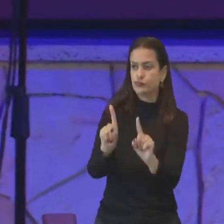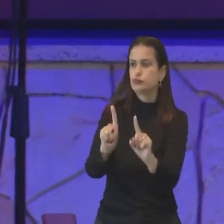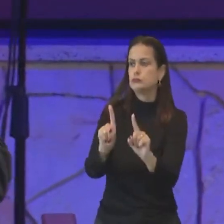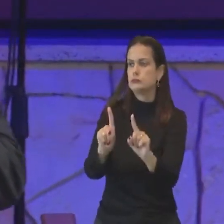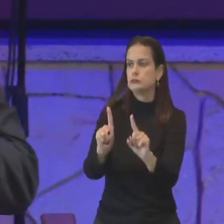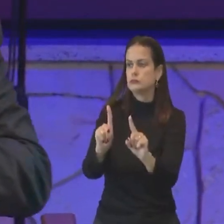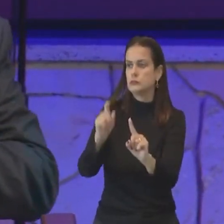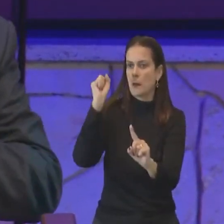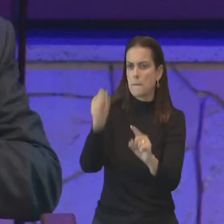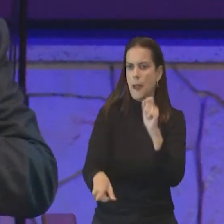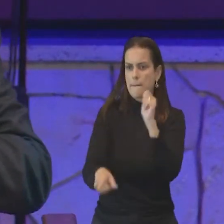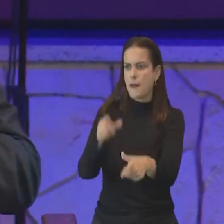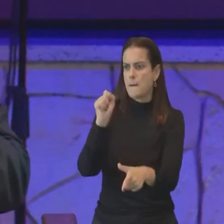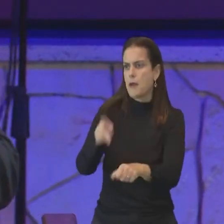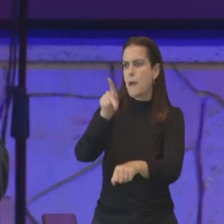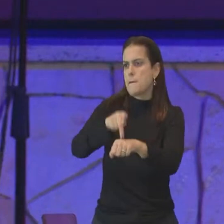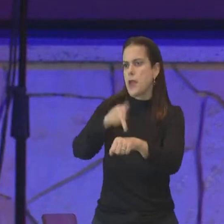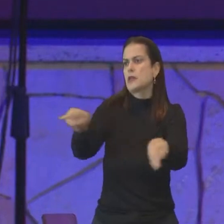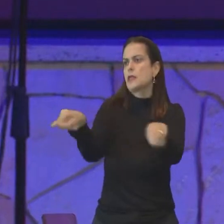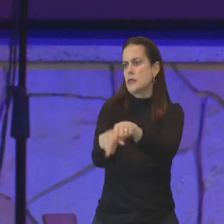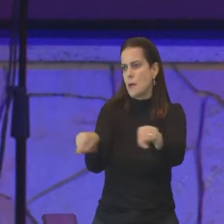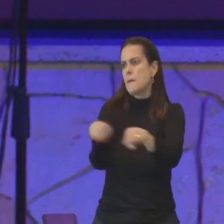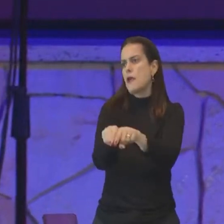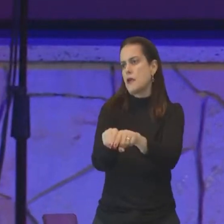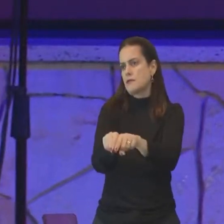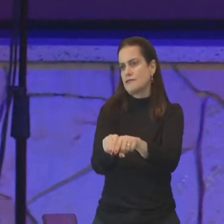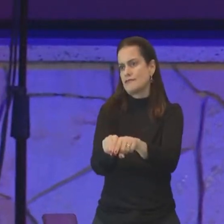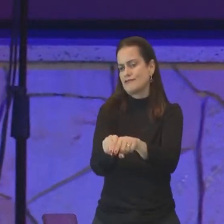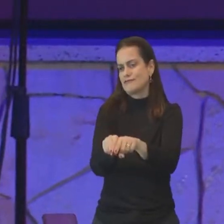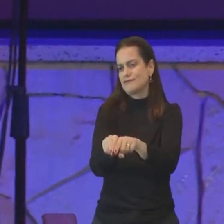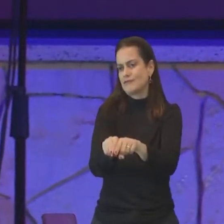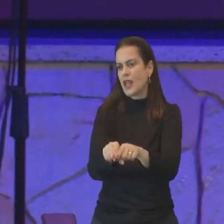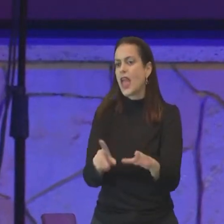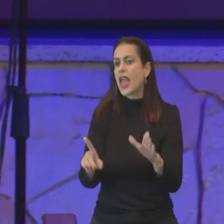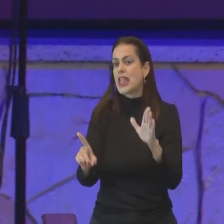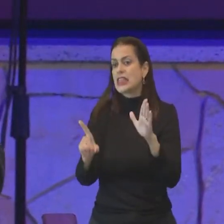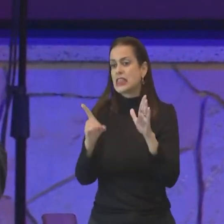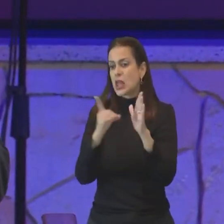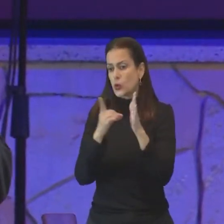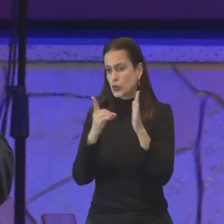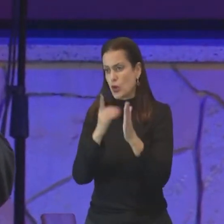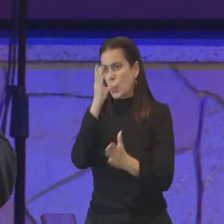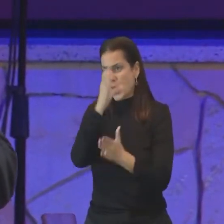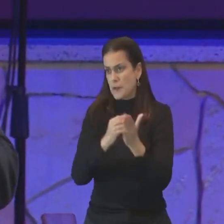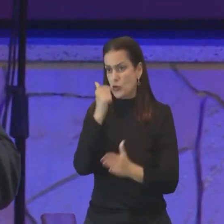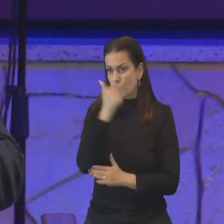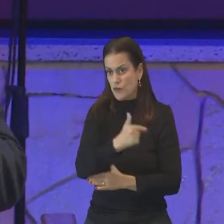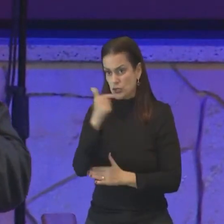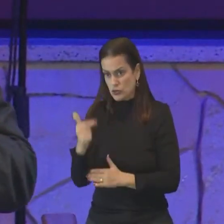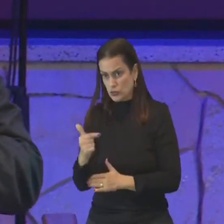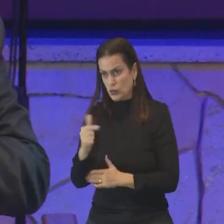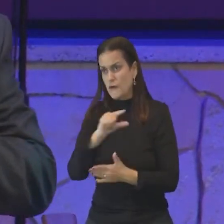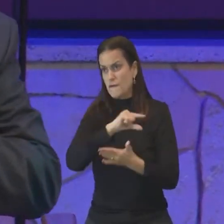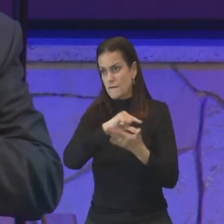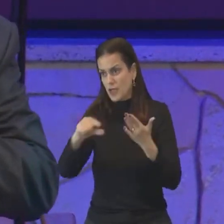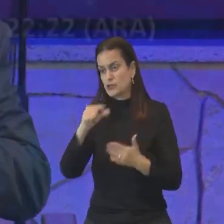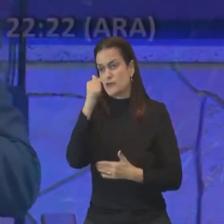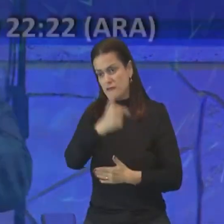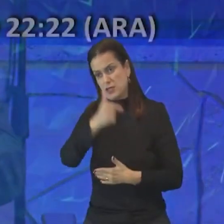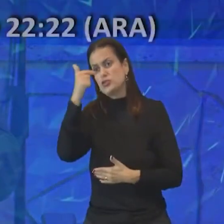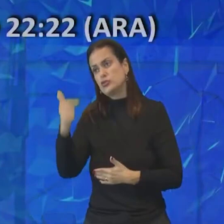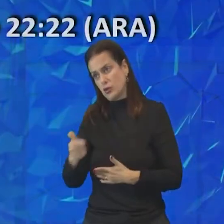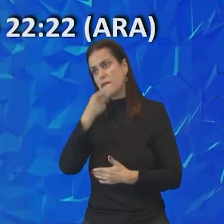ser apedrejados. Isso está aqui em Deuteronômio 22, 22. Veja aí, meu